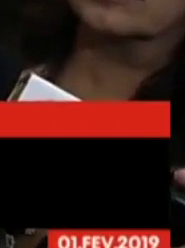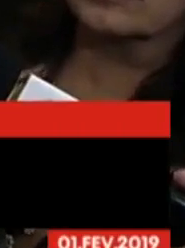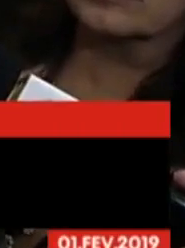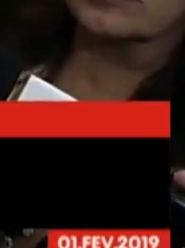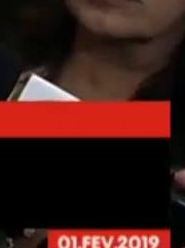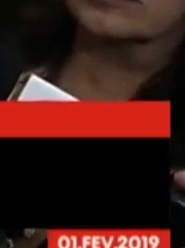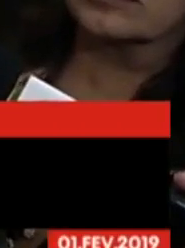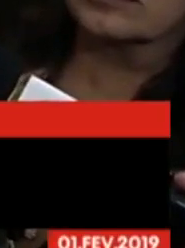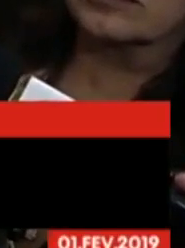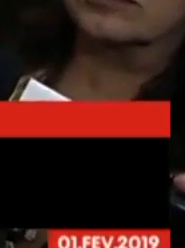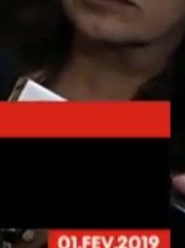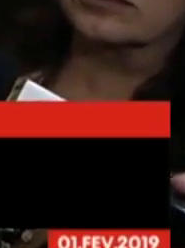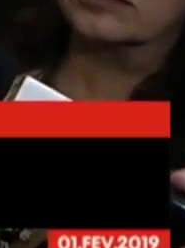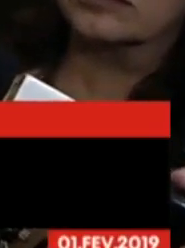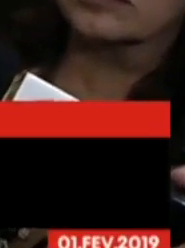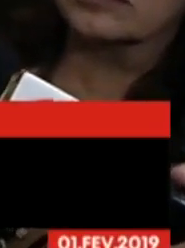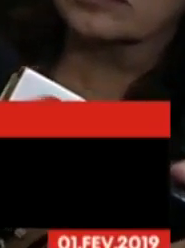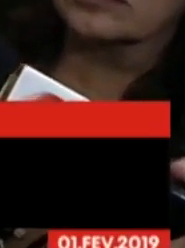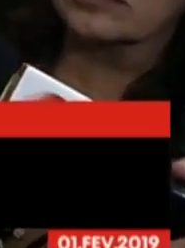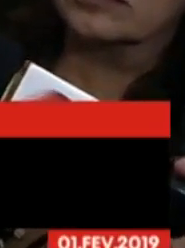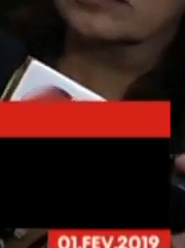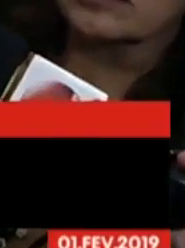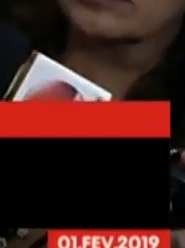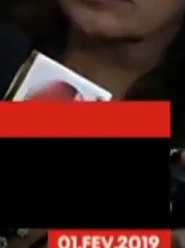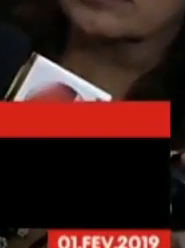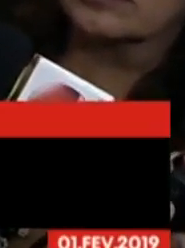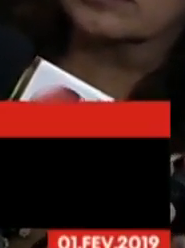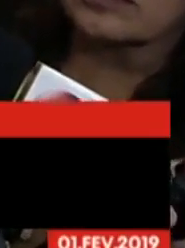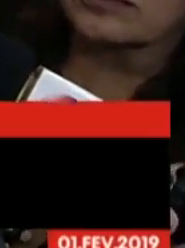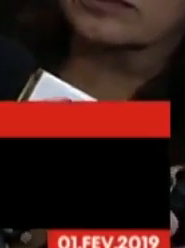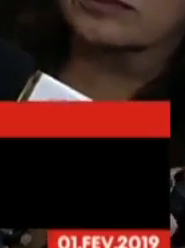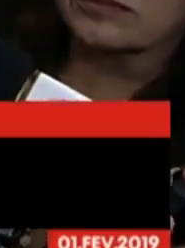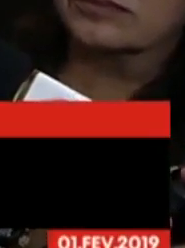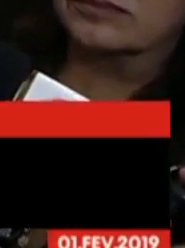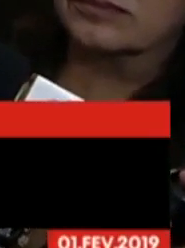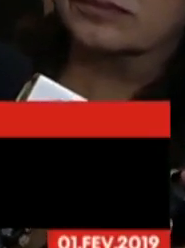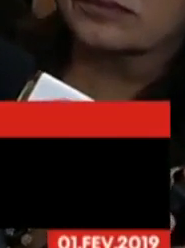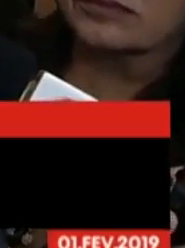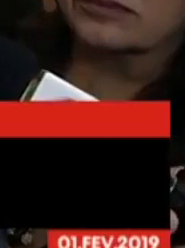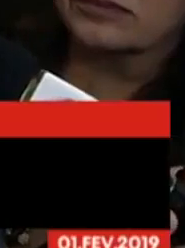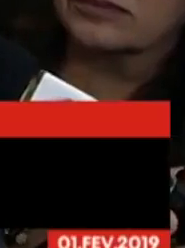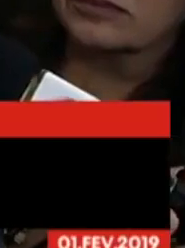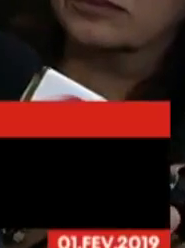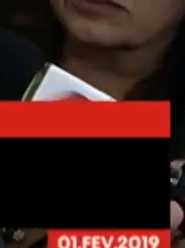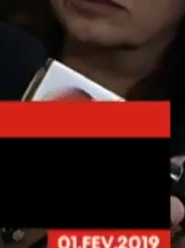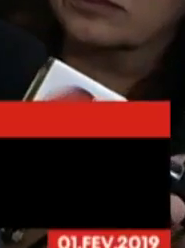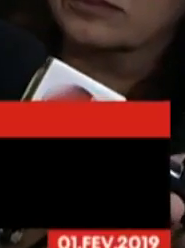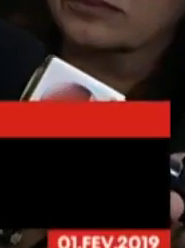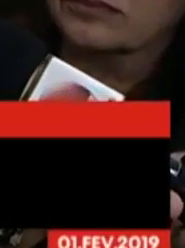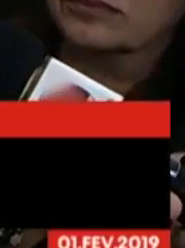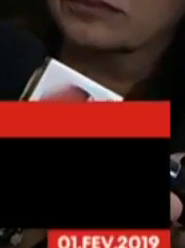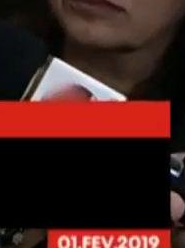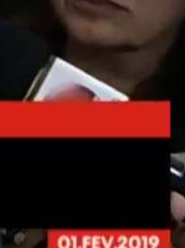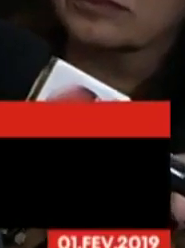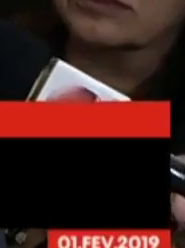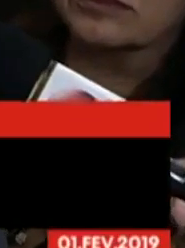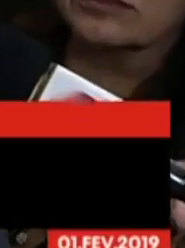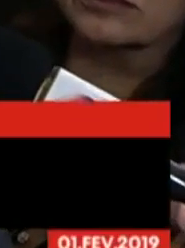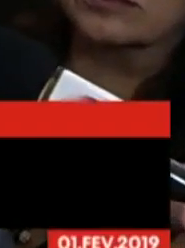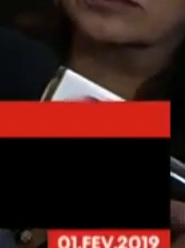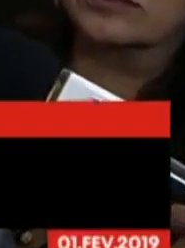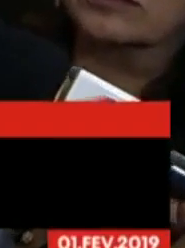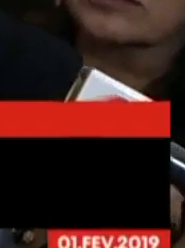57% das despesas, reduzindo secretarias, secretários adjuntos, diretores,